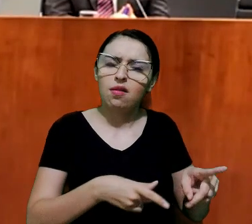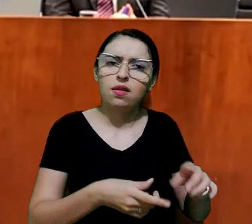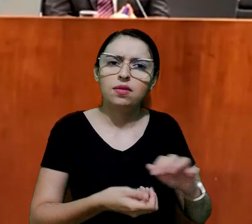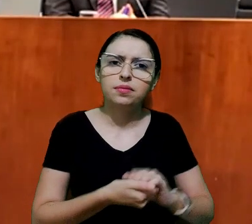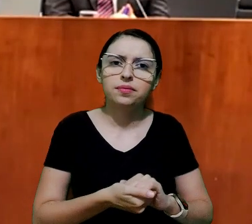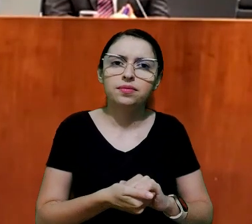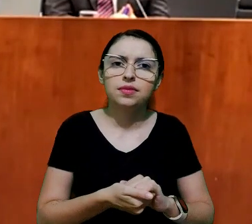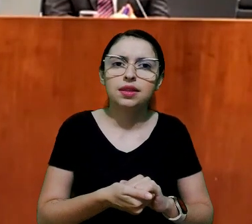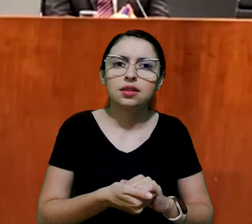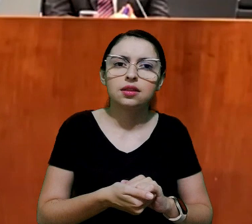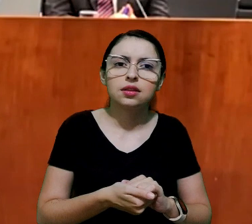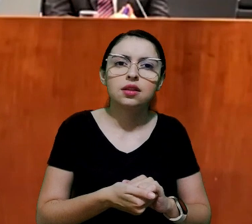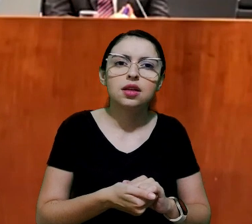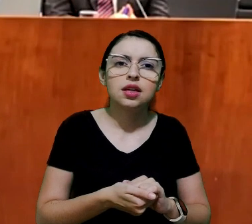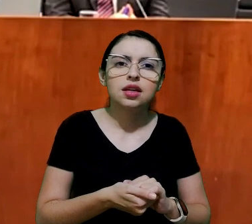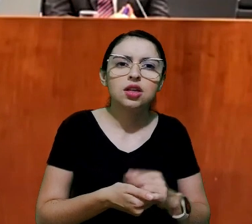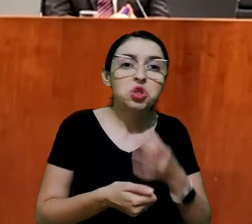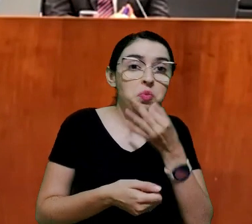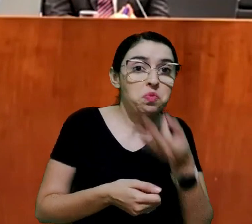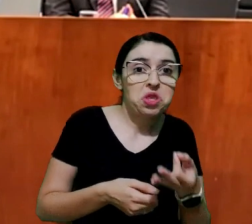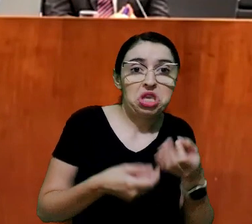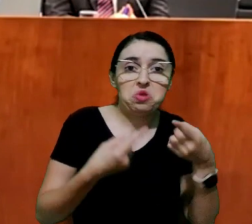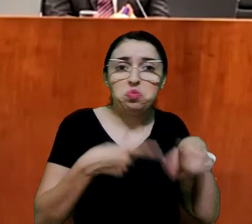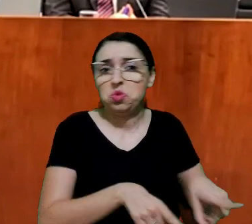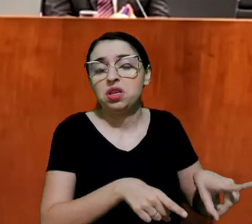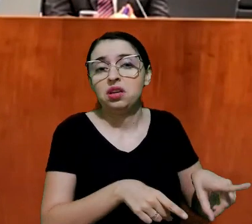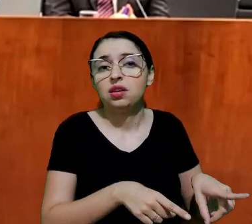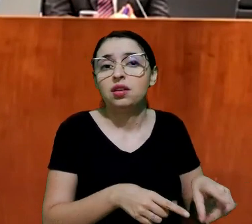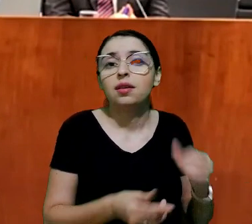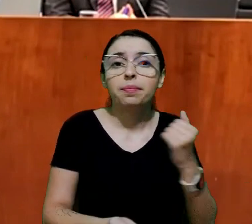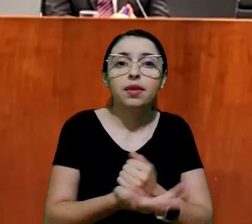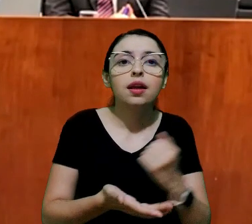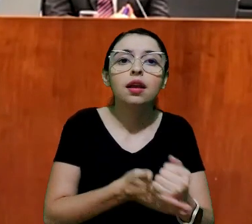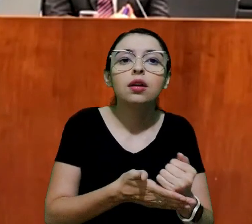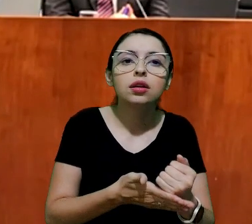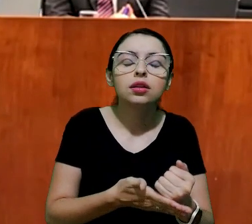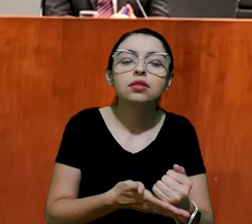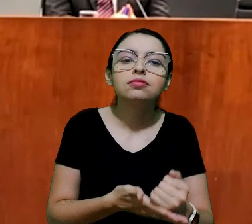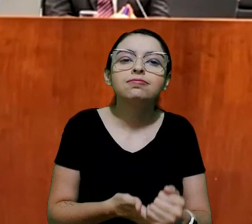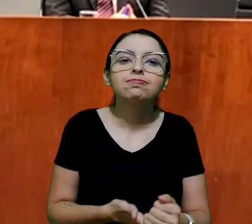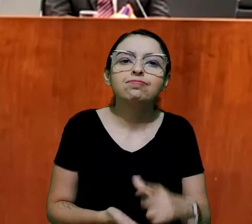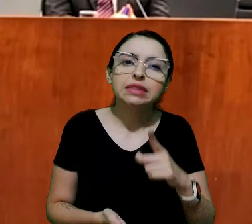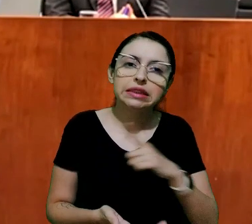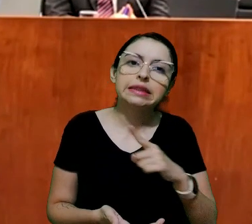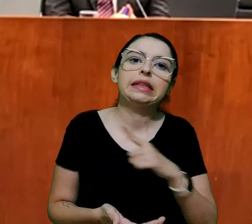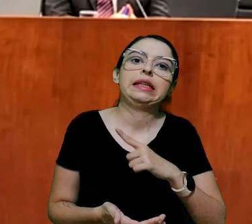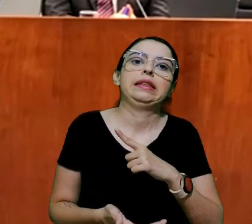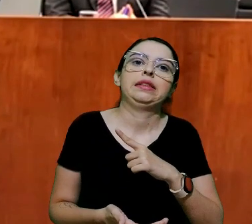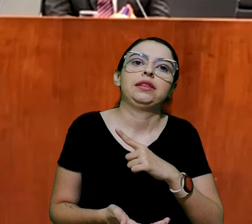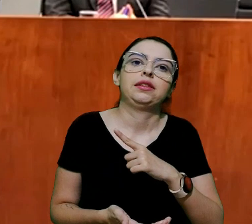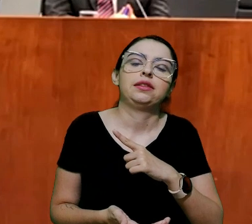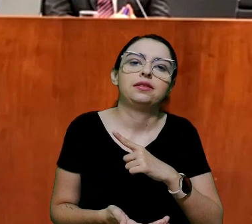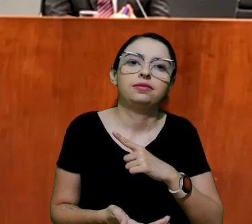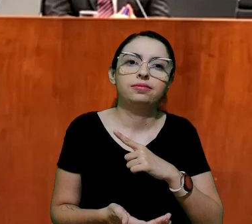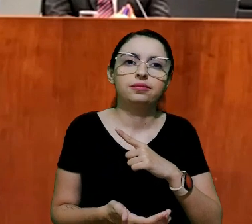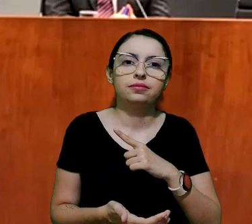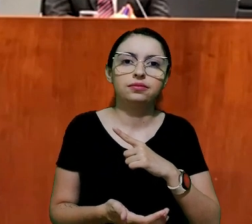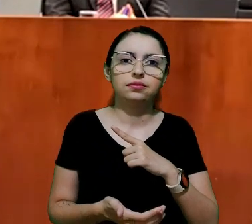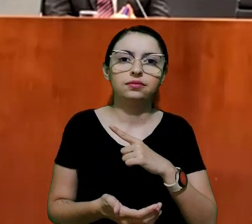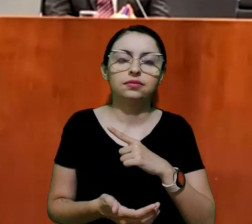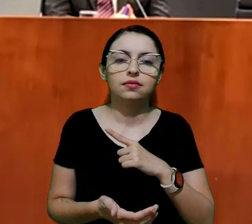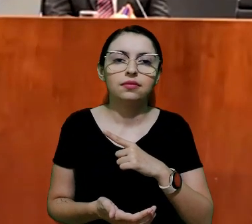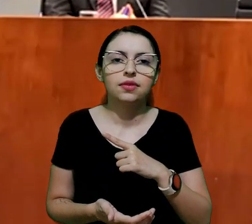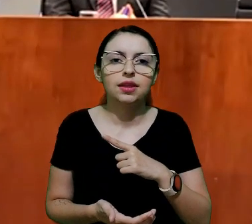de subjugação pelo contrato. Então, de fato, a ilicitude do objeto é de se